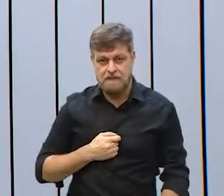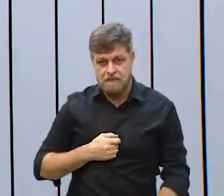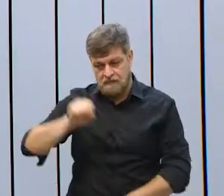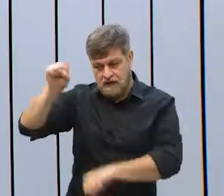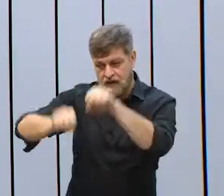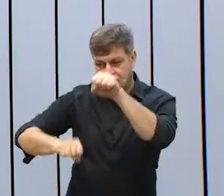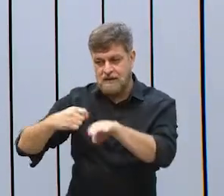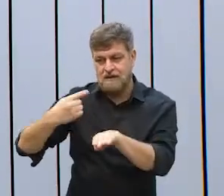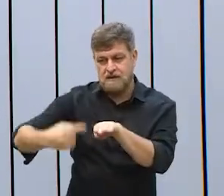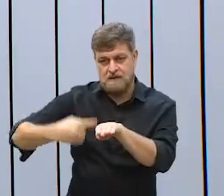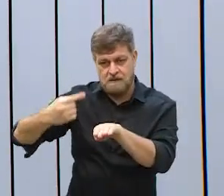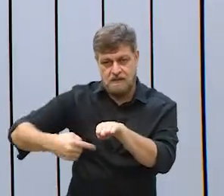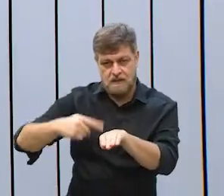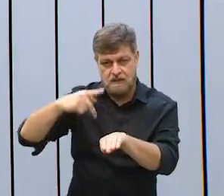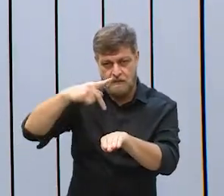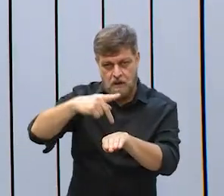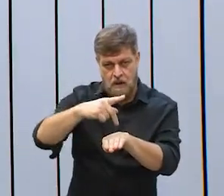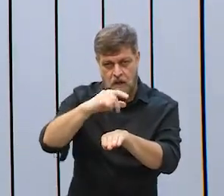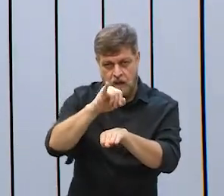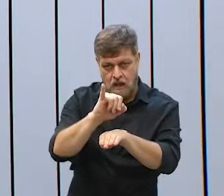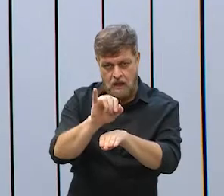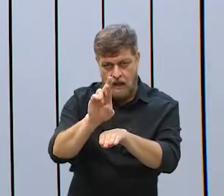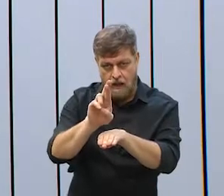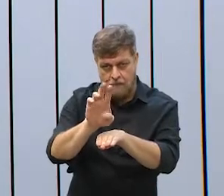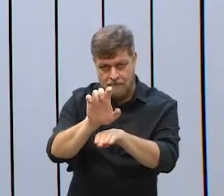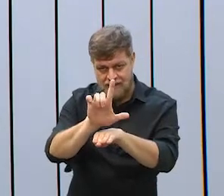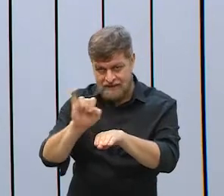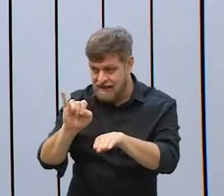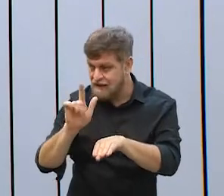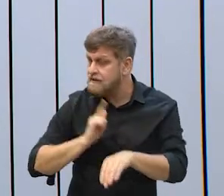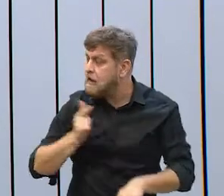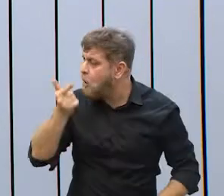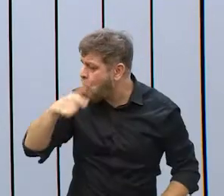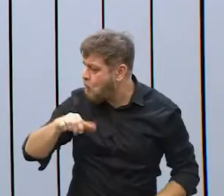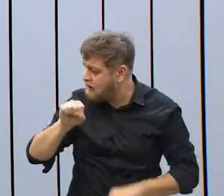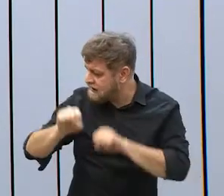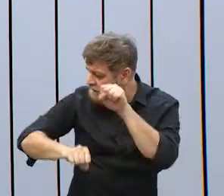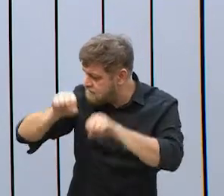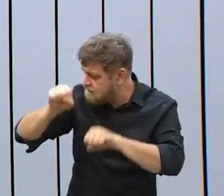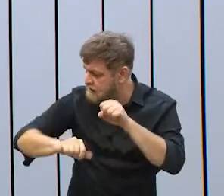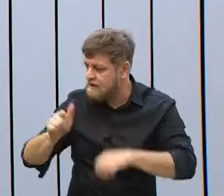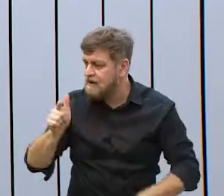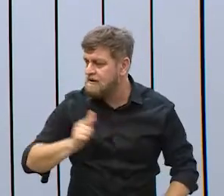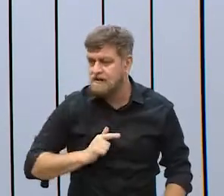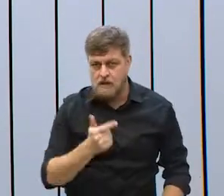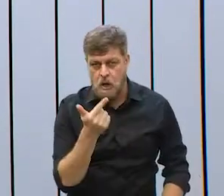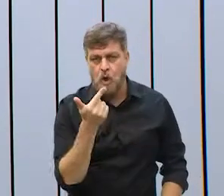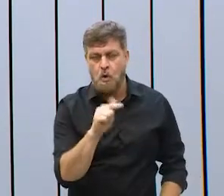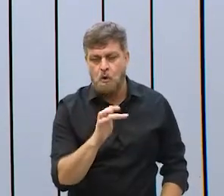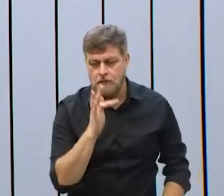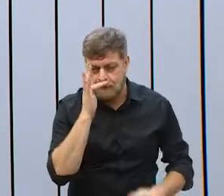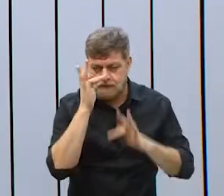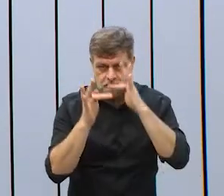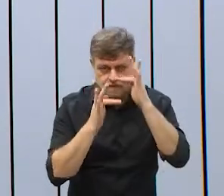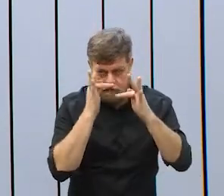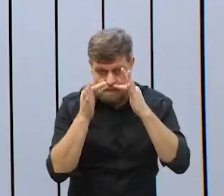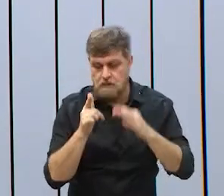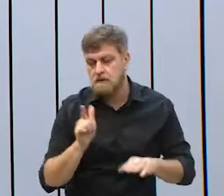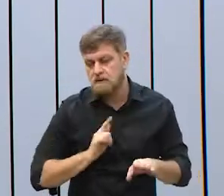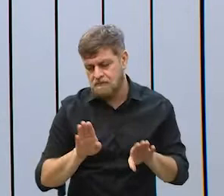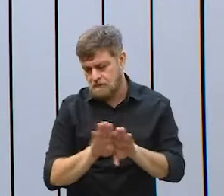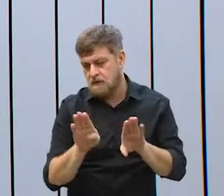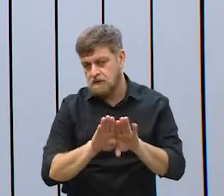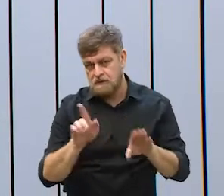ali, digamos, a maior, né, Cecília? Sim. Tem mais alguma? Talvez a Sanfar. A Sanfar, que a floricultura